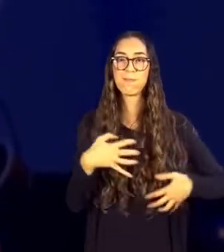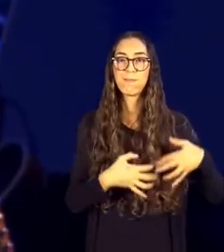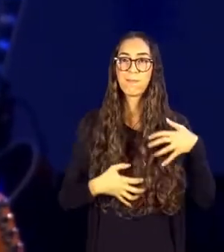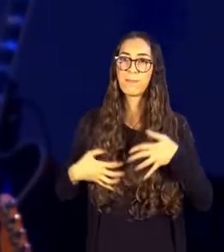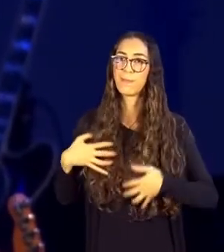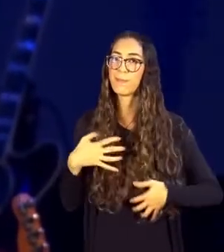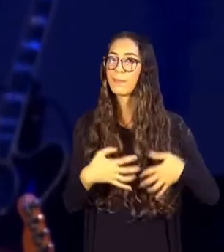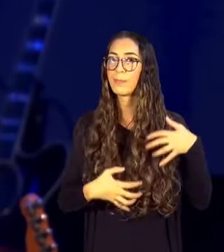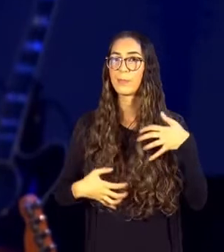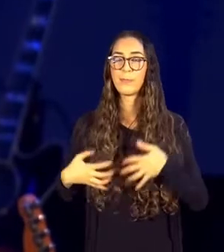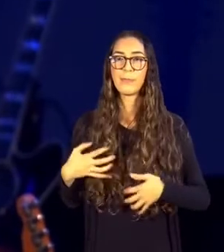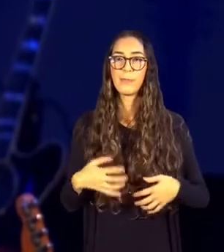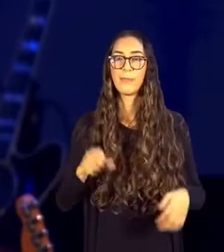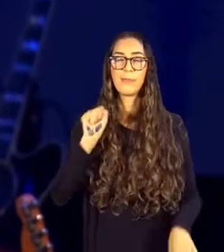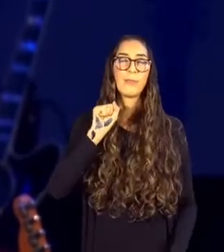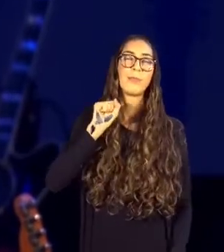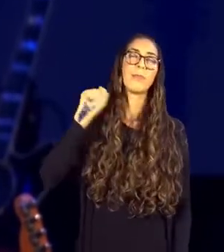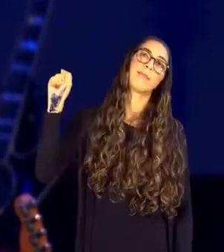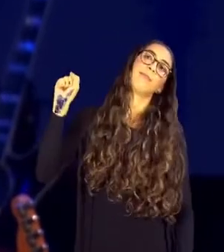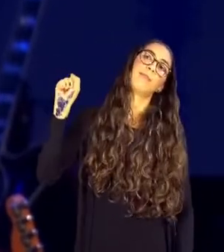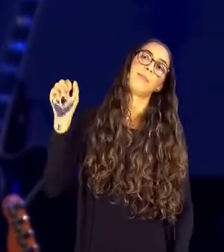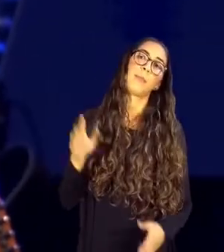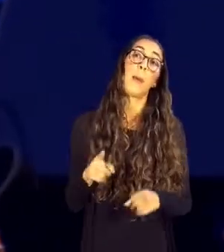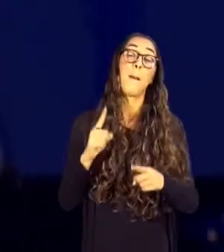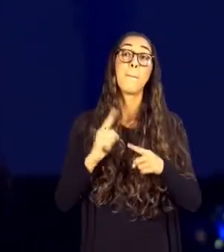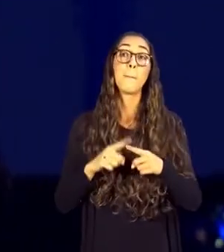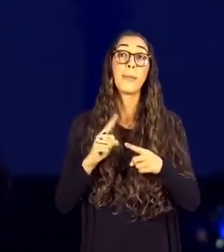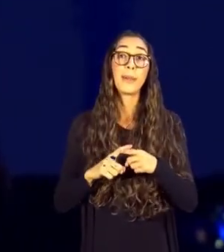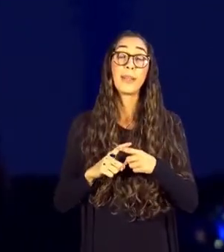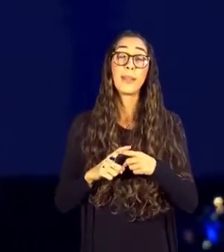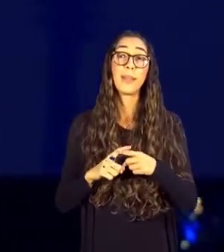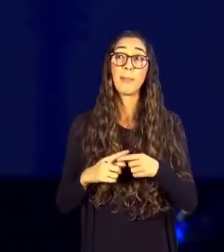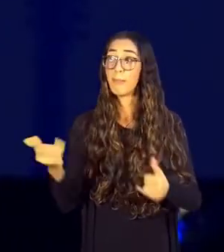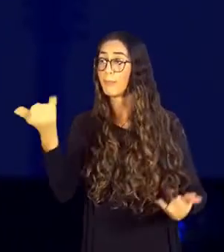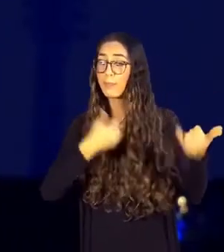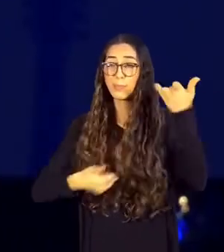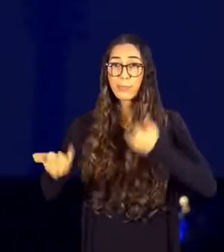vida. Por quê? Porque é muita coisa para a sua cabeça.